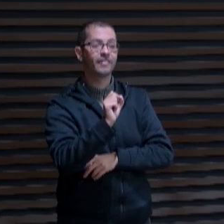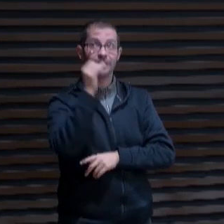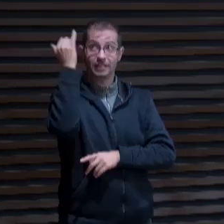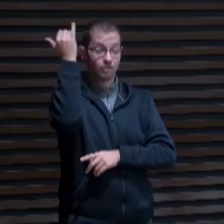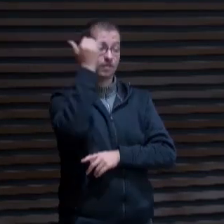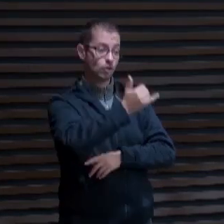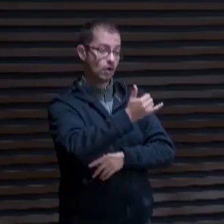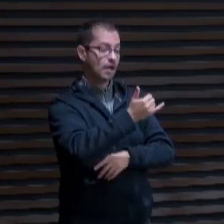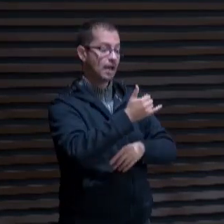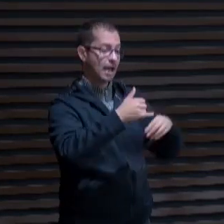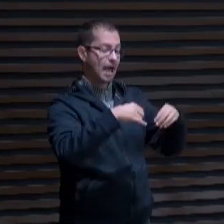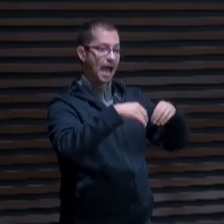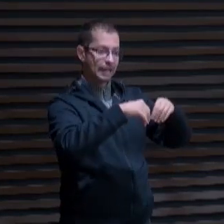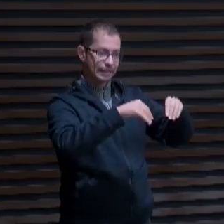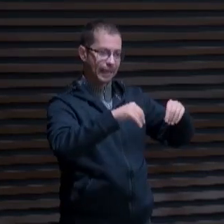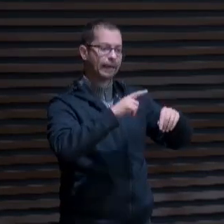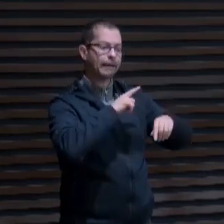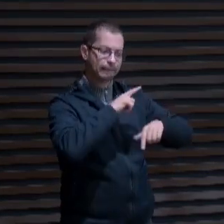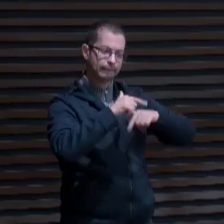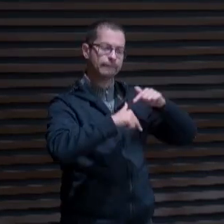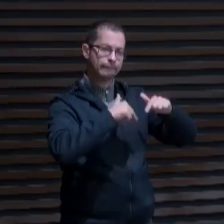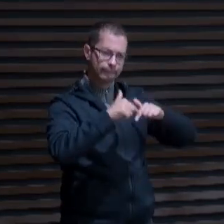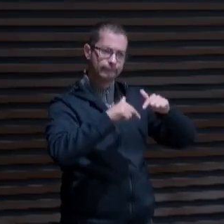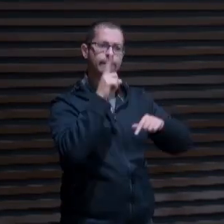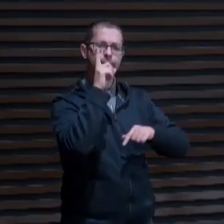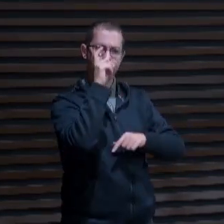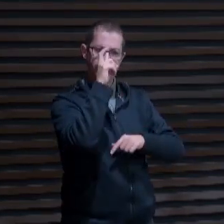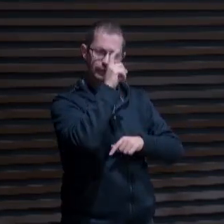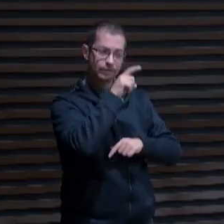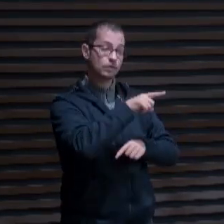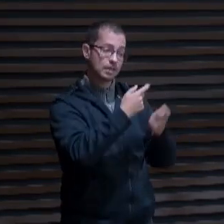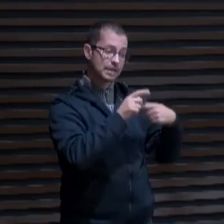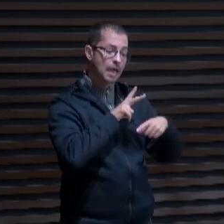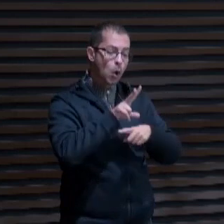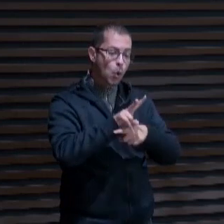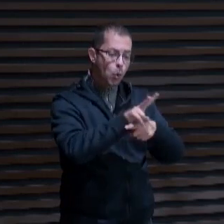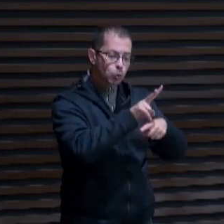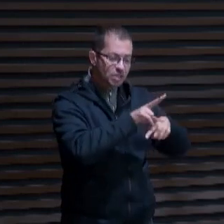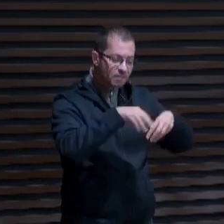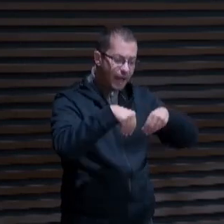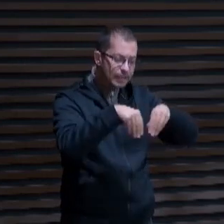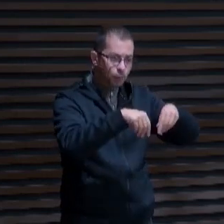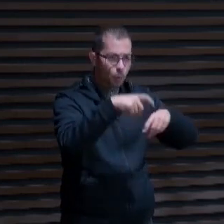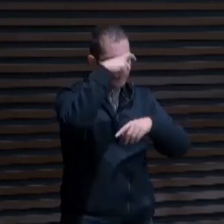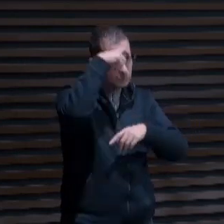terra produziria cardos e espinhos. Ele precisaria cultivar essa terra e no suor do seu